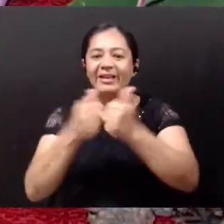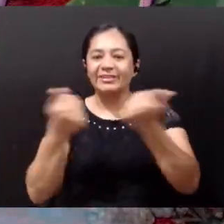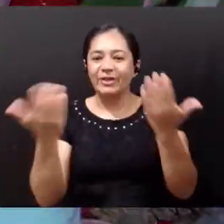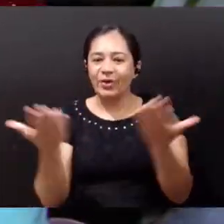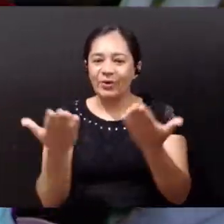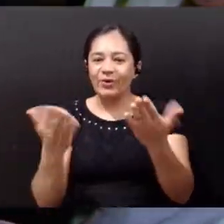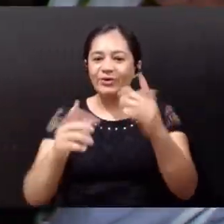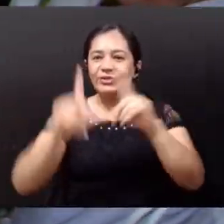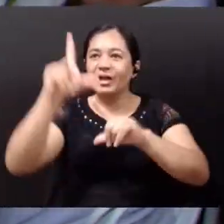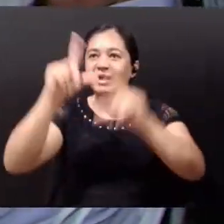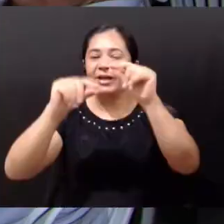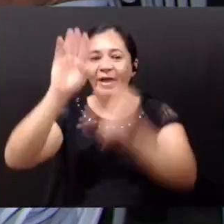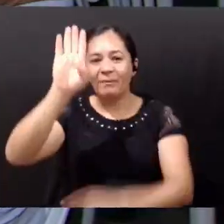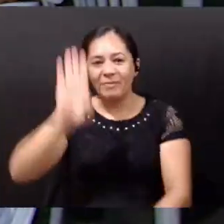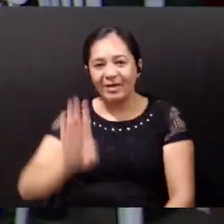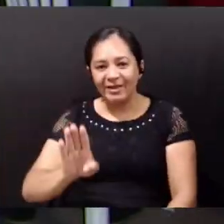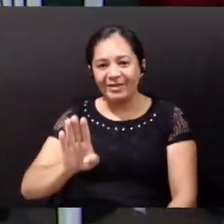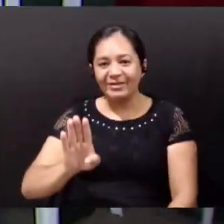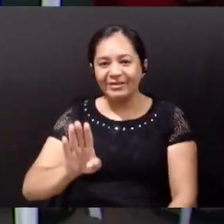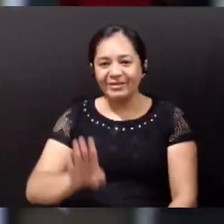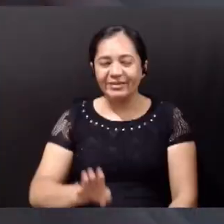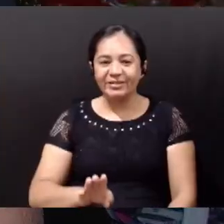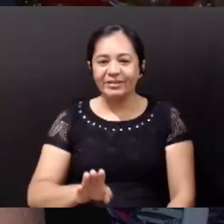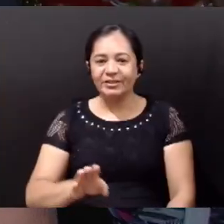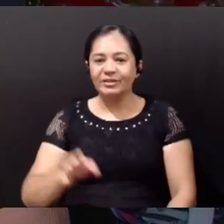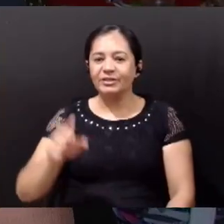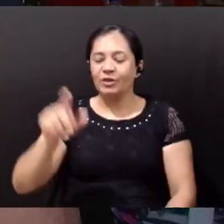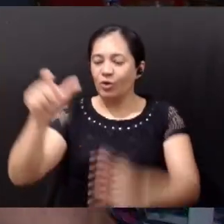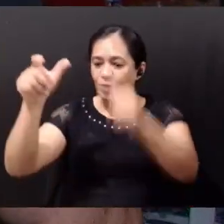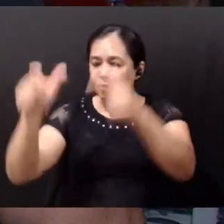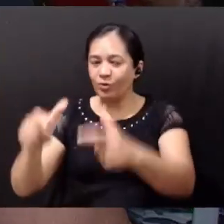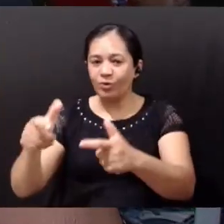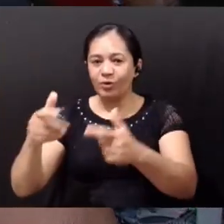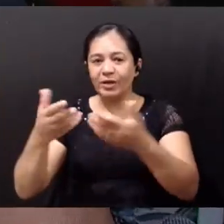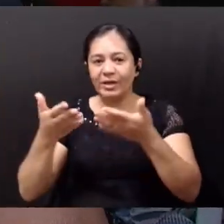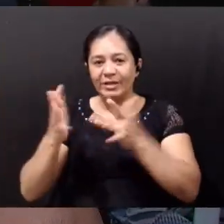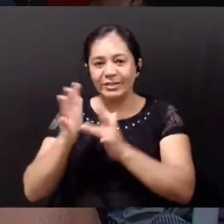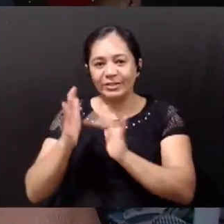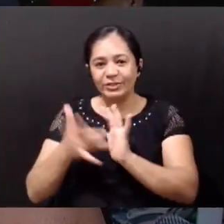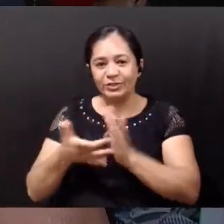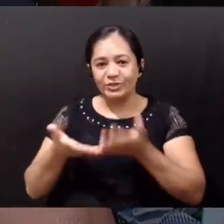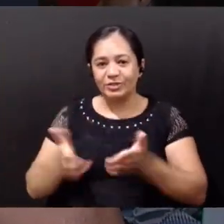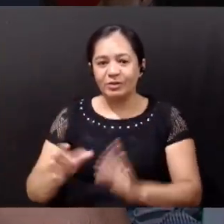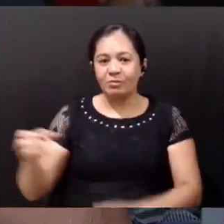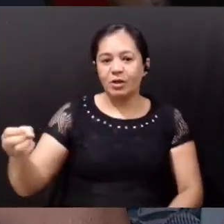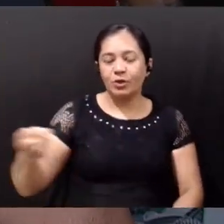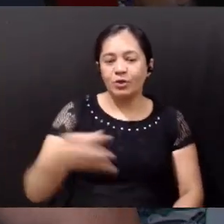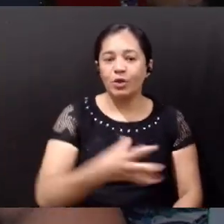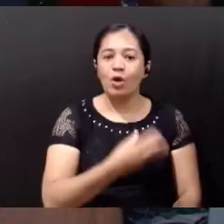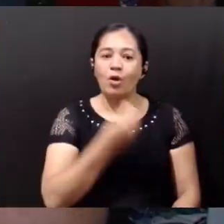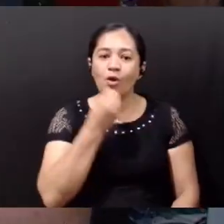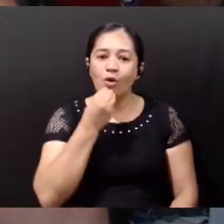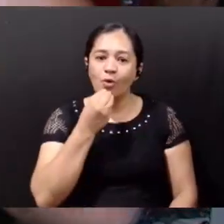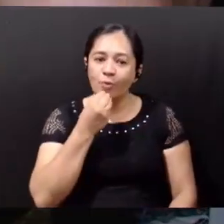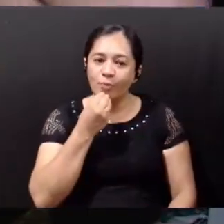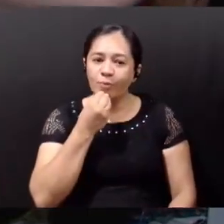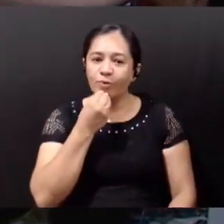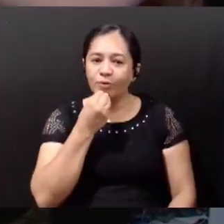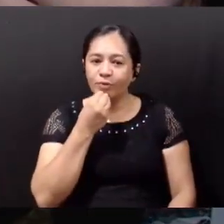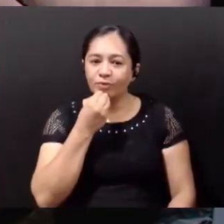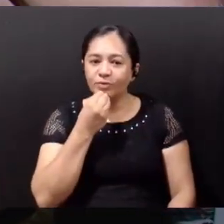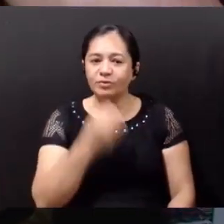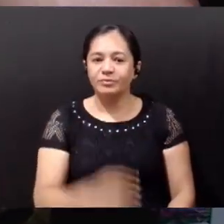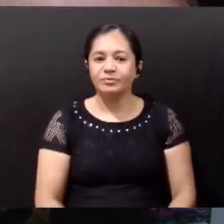onde Jesus deseja nascer. Uma nova oportunidade, né? Uma oportunidade, e eu falo assim para a senhora com